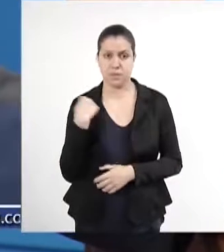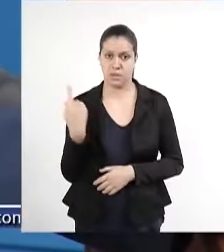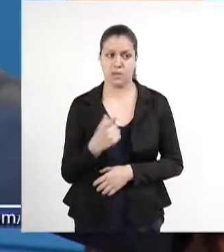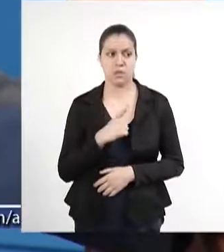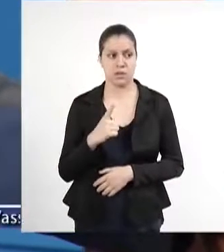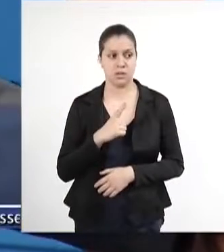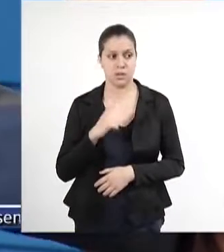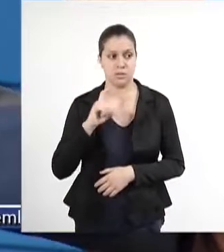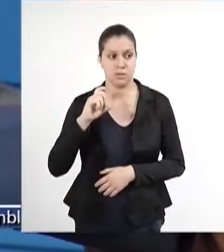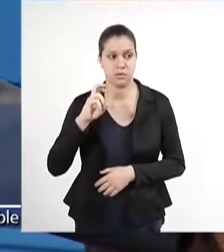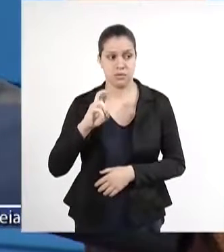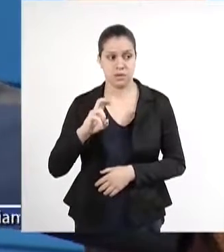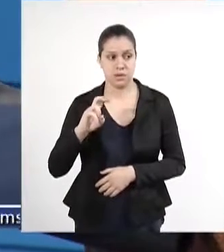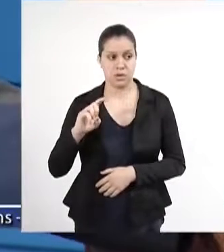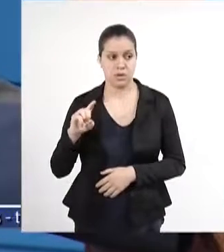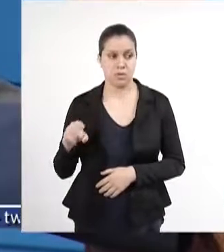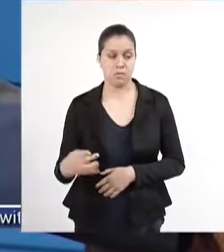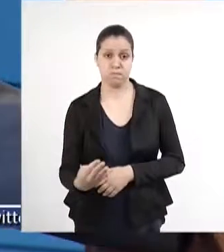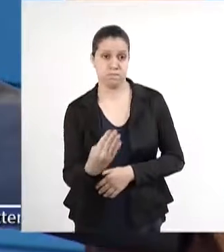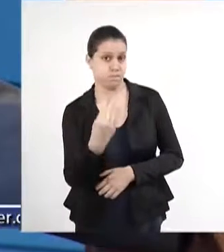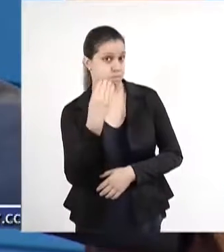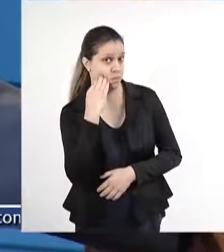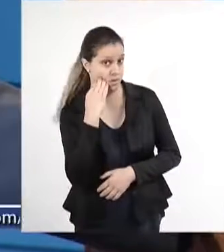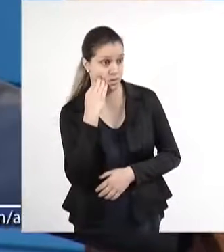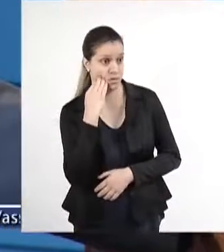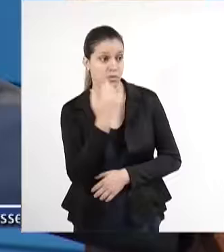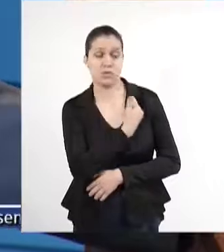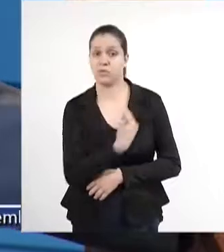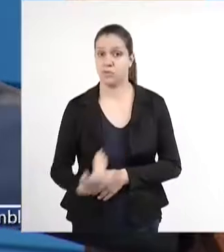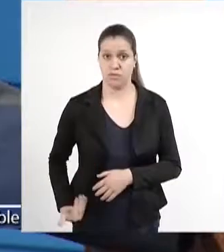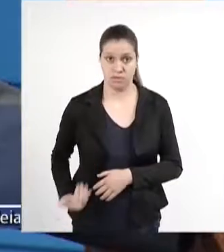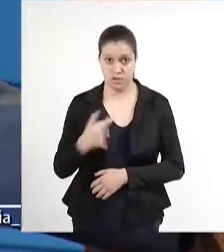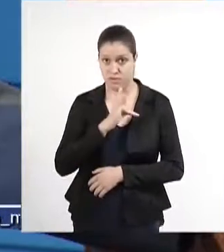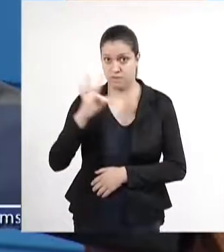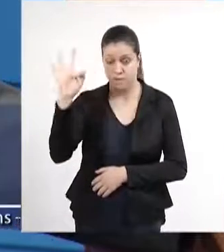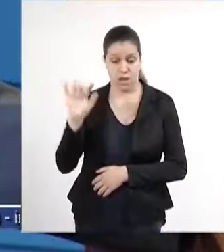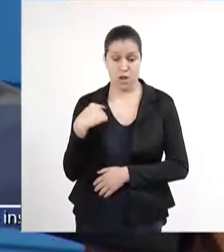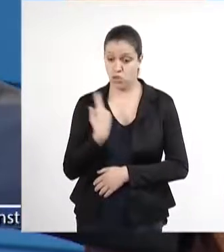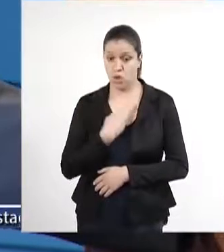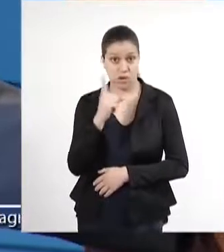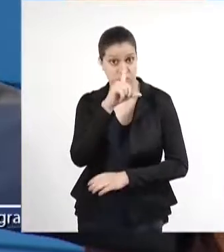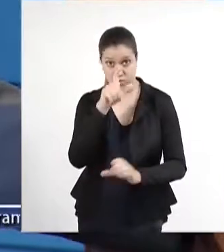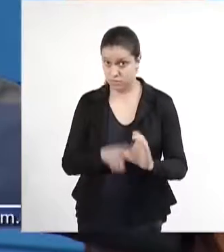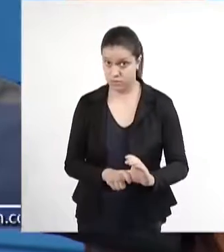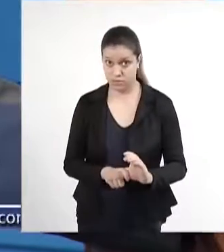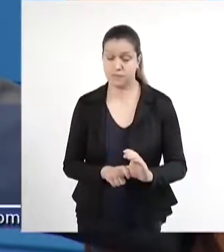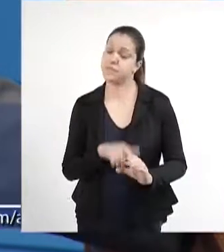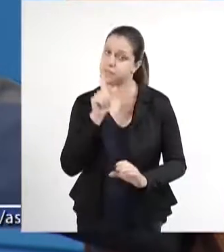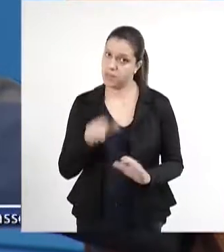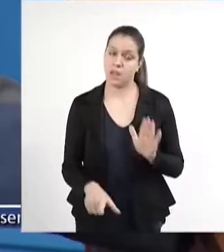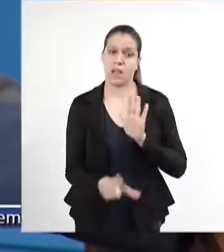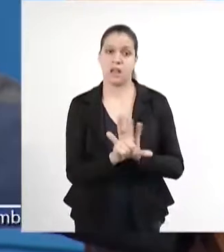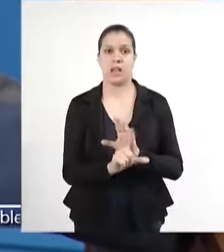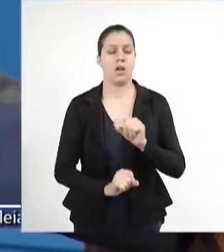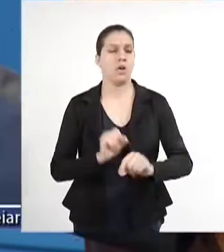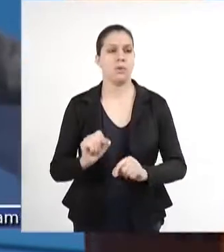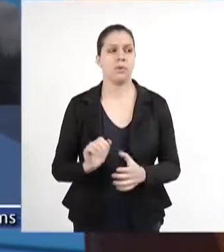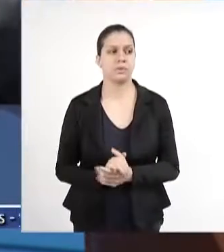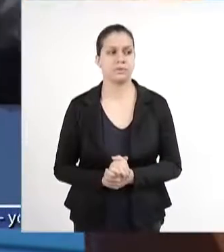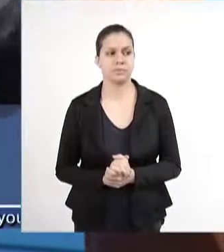reais do governo federal, não é que nós somos devedor de nada. Eu entendo que, se efetivamente existe uma lei